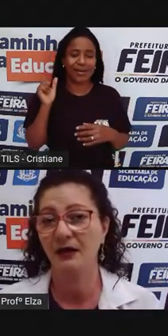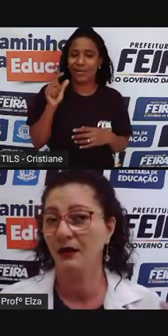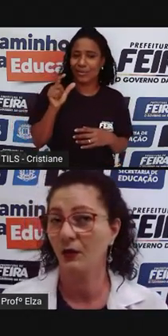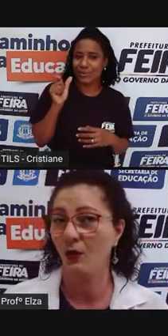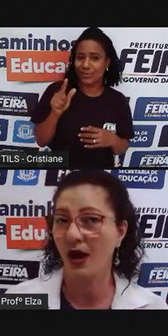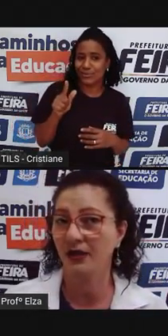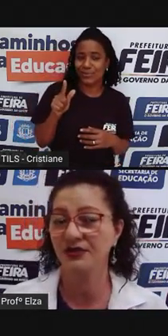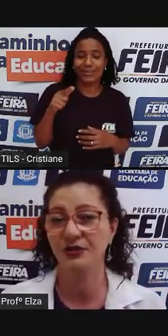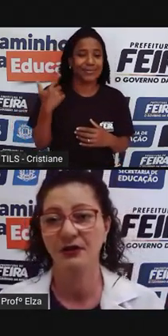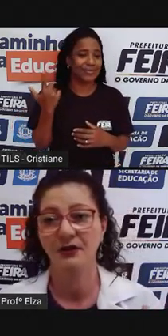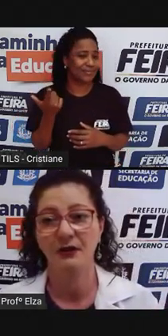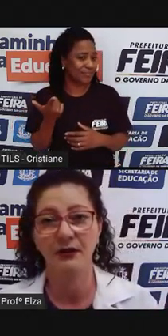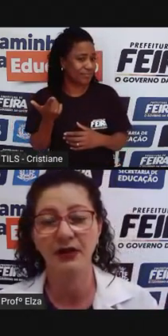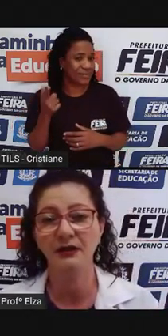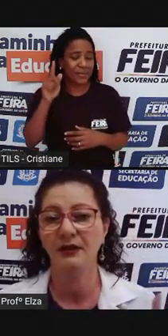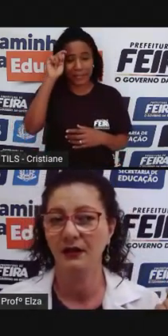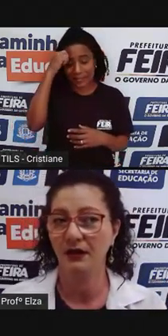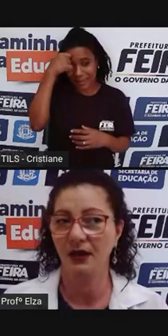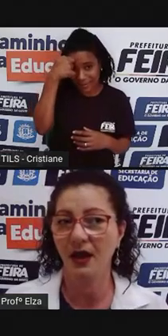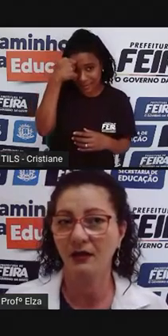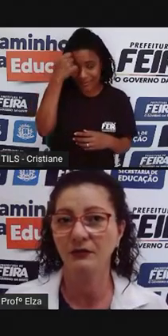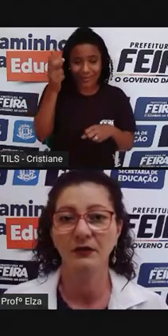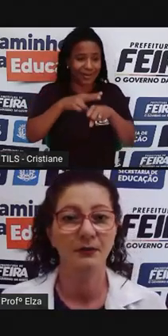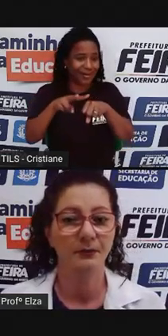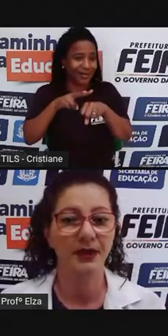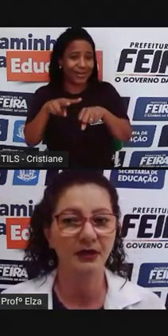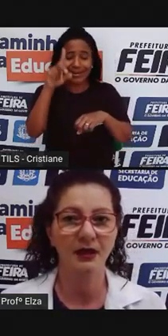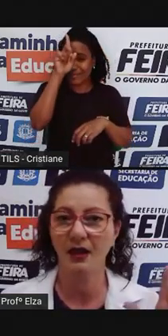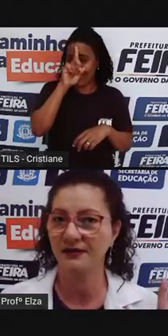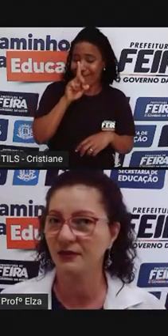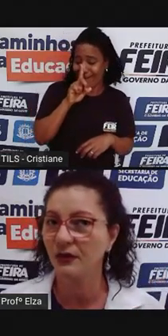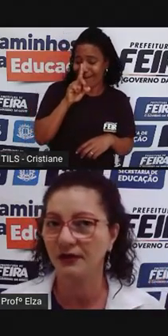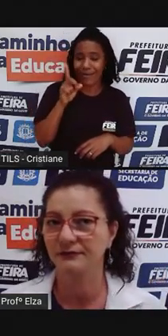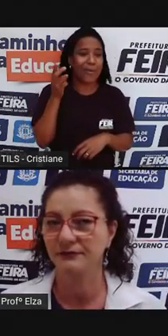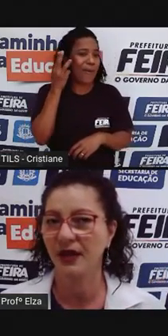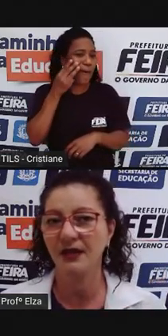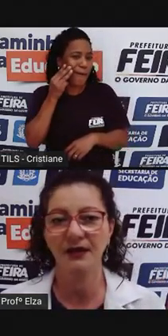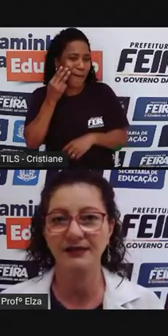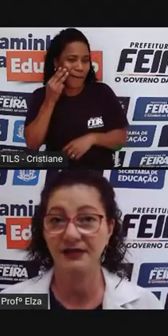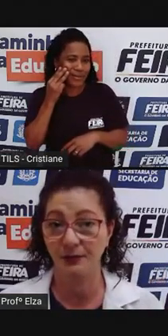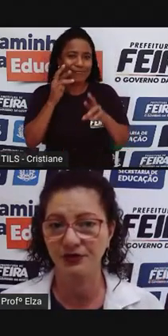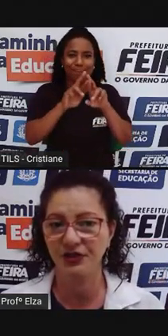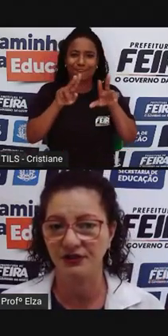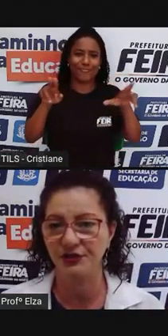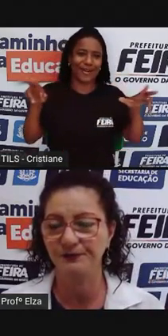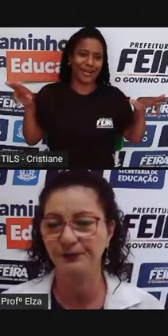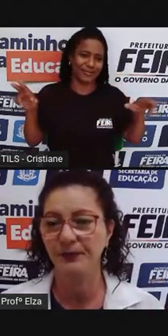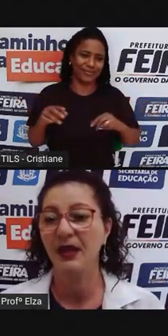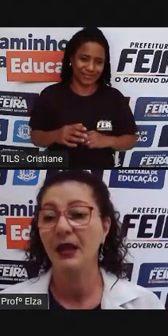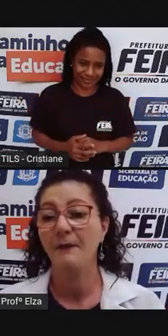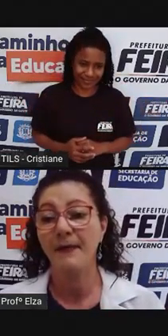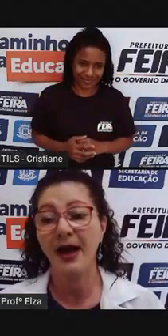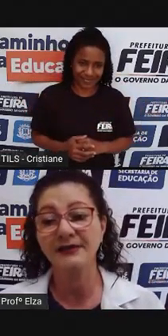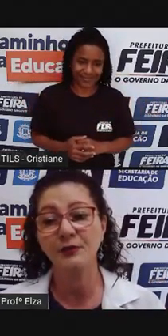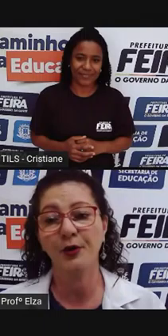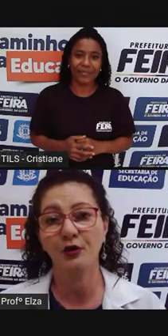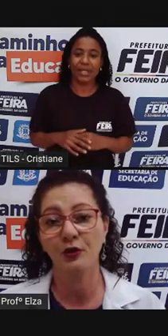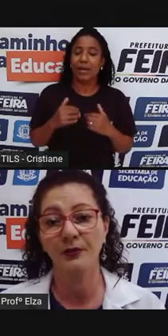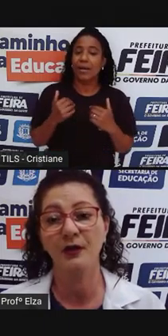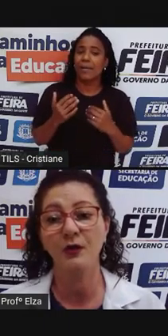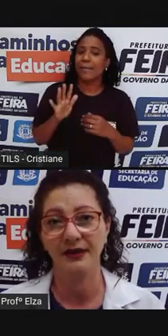black, white, green, yellow, pink, and so on. Né? E assim por diante. Mas